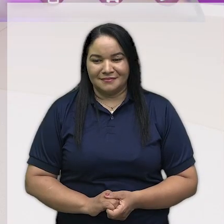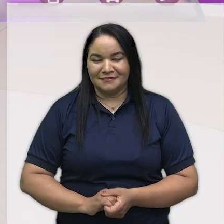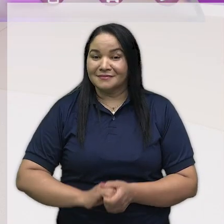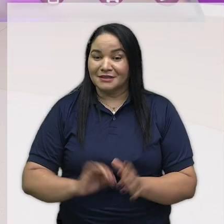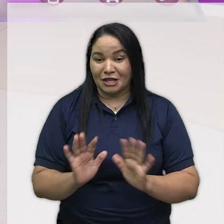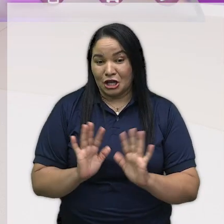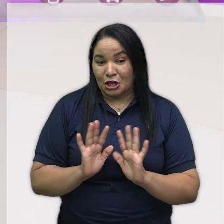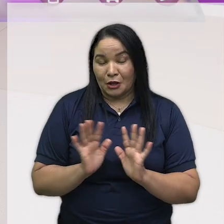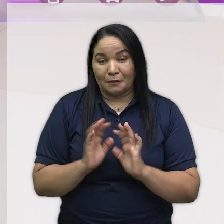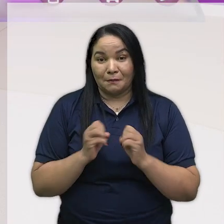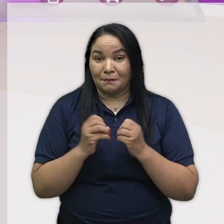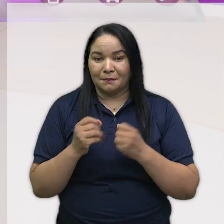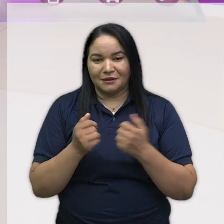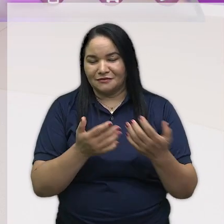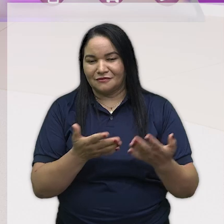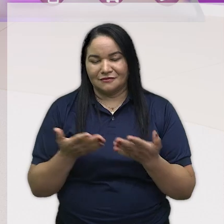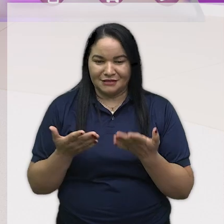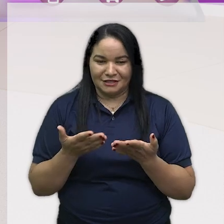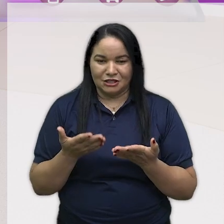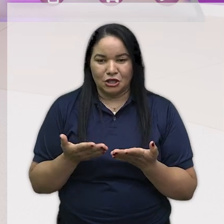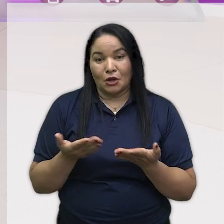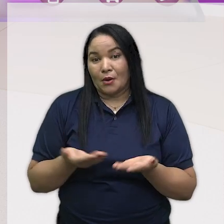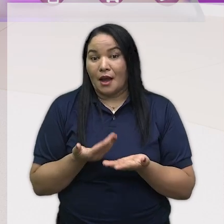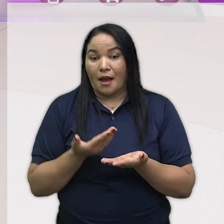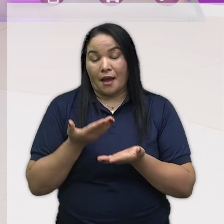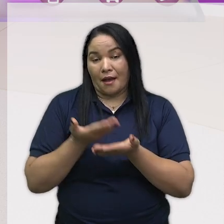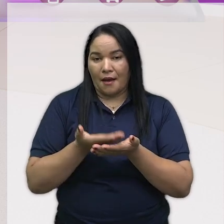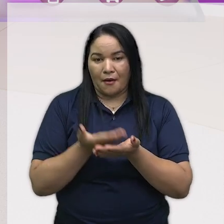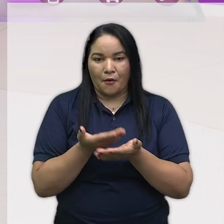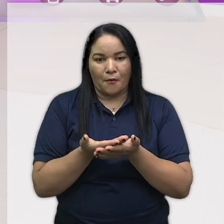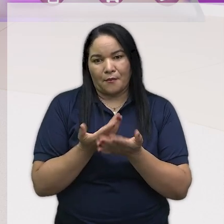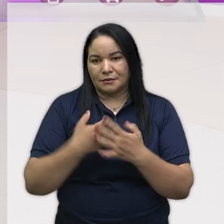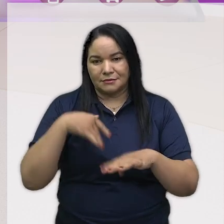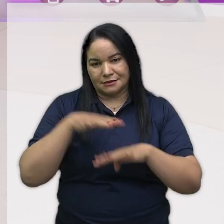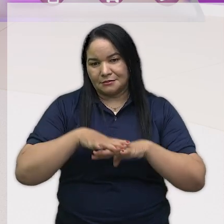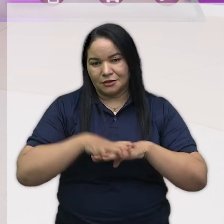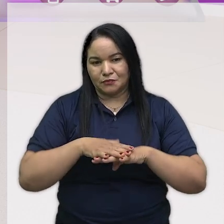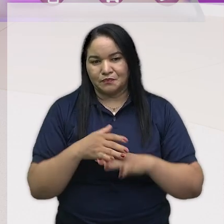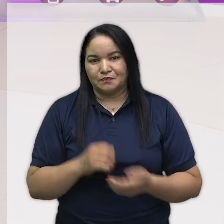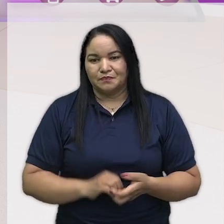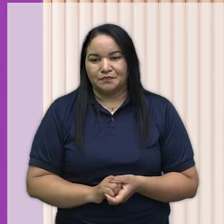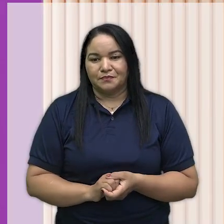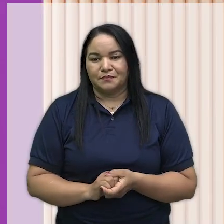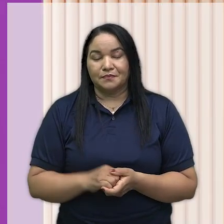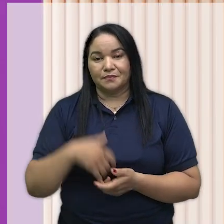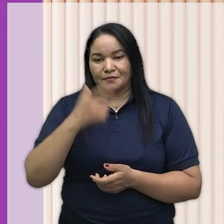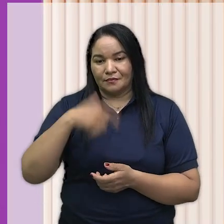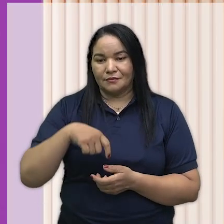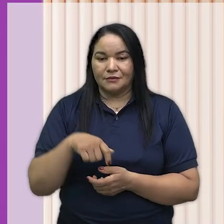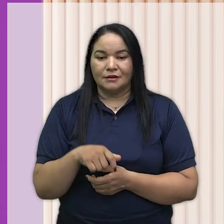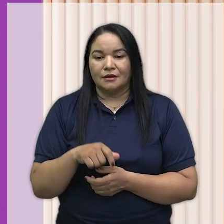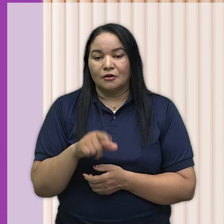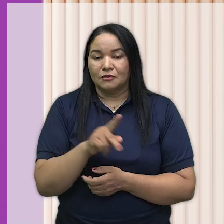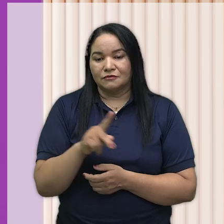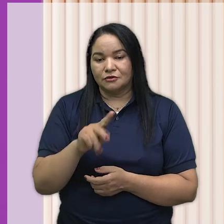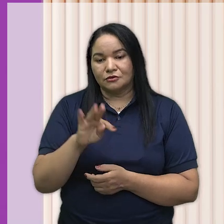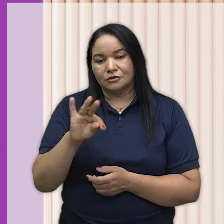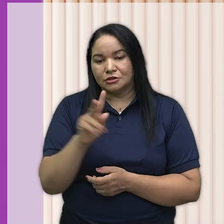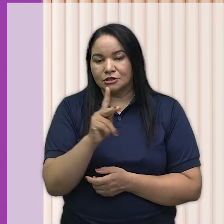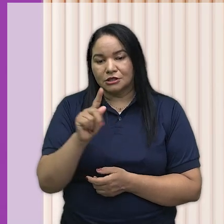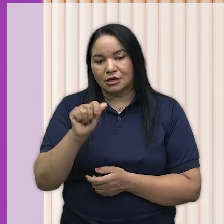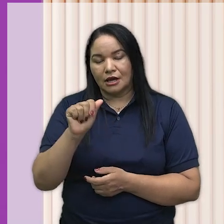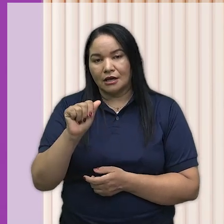Olá, pessoal! Sejam todos bem-vindos a mais uma aula de matemática. Sou o professor Tiago